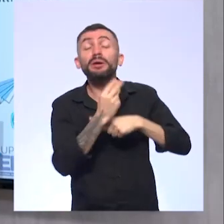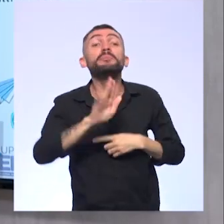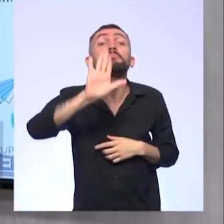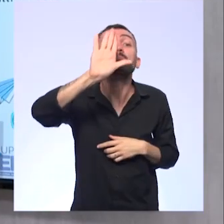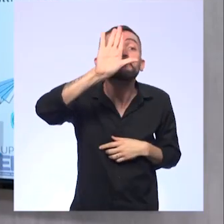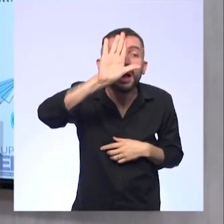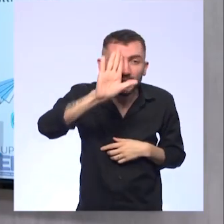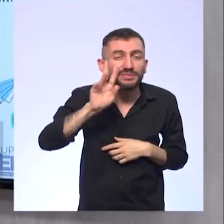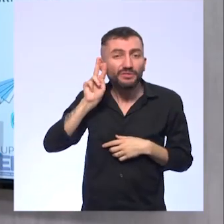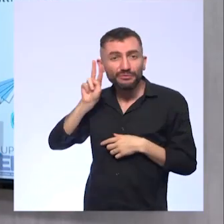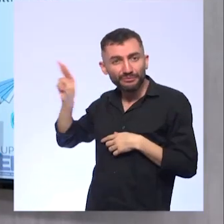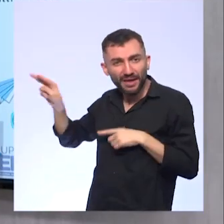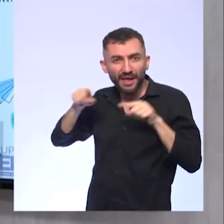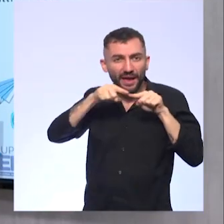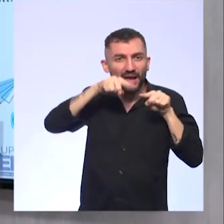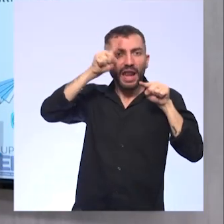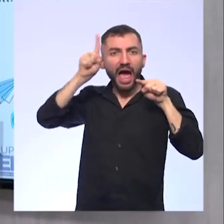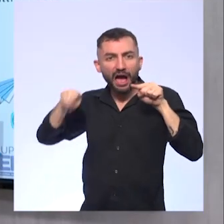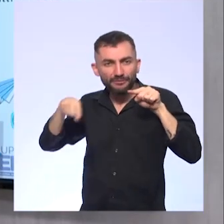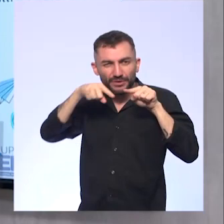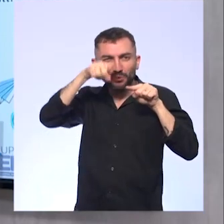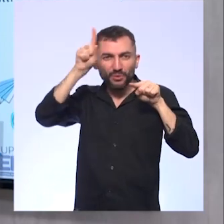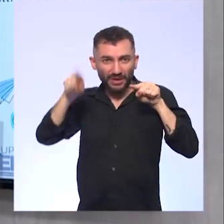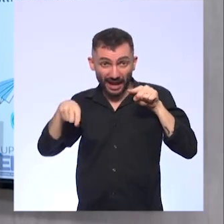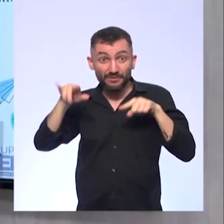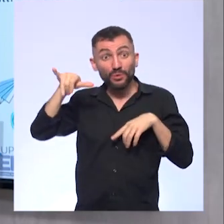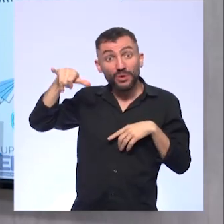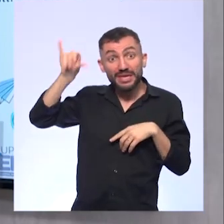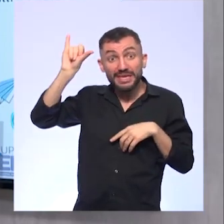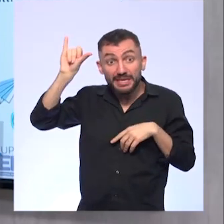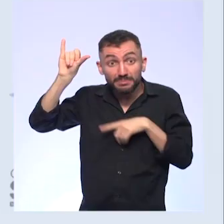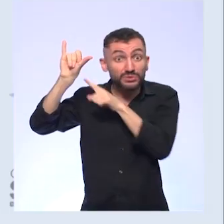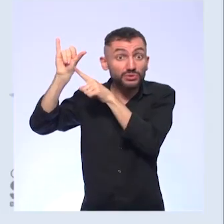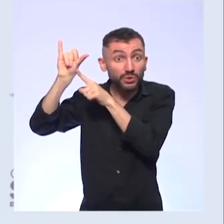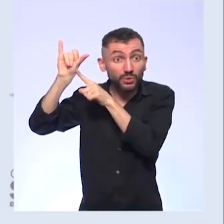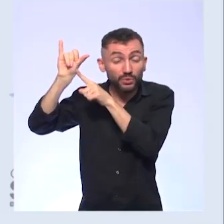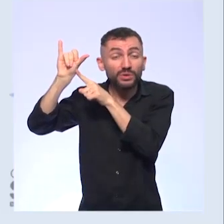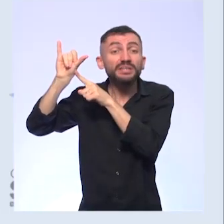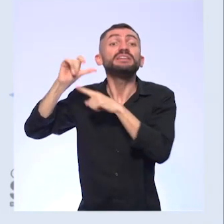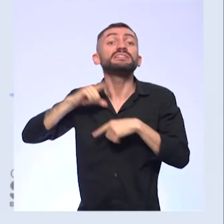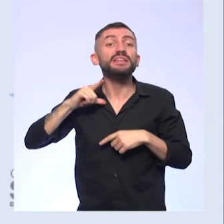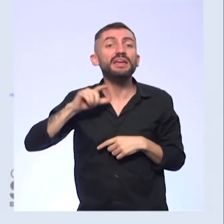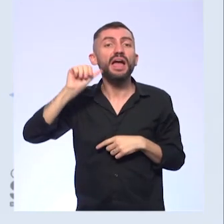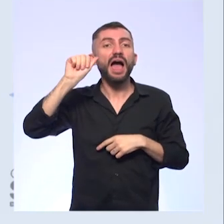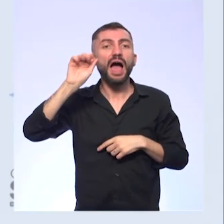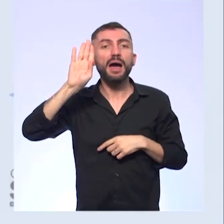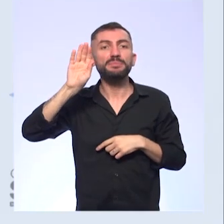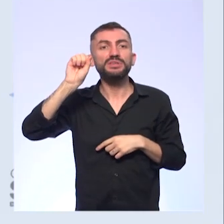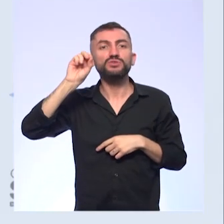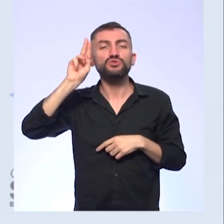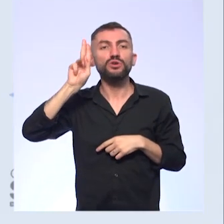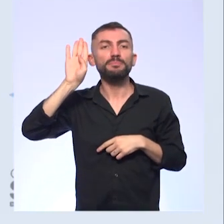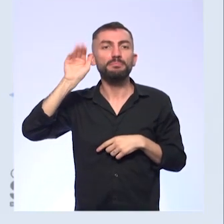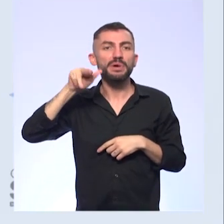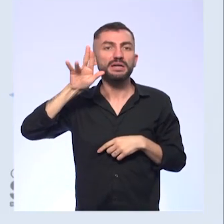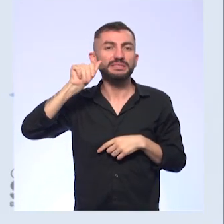uma um de gráfico no teu eixo Y absorbância O